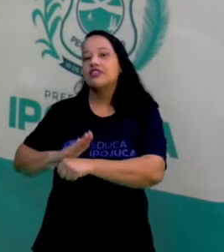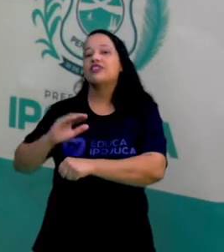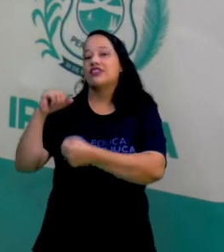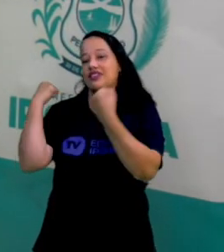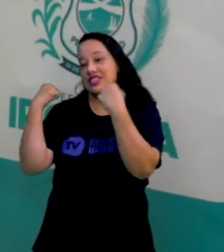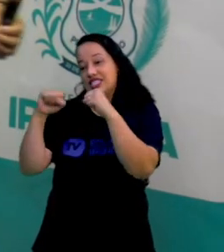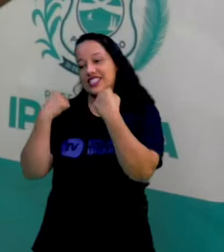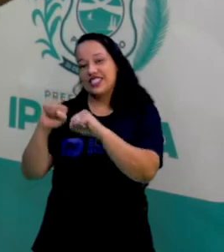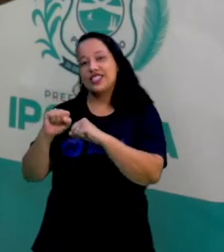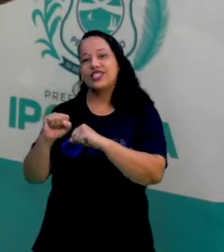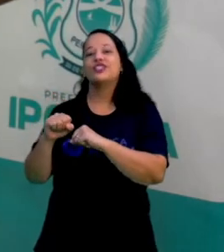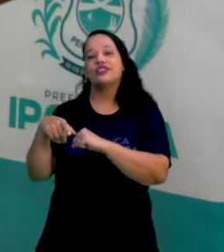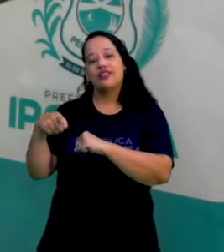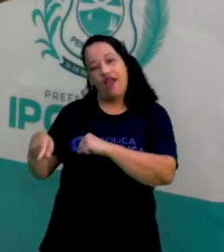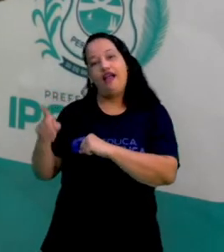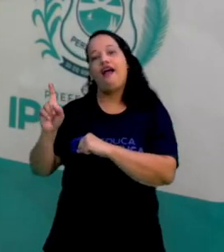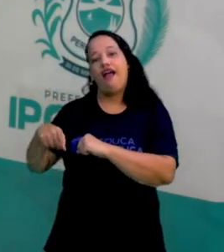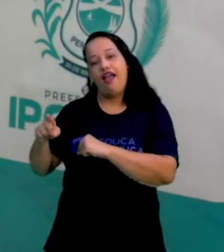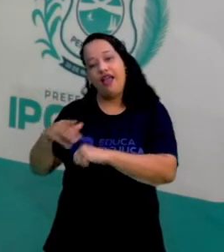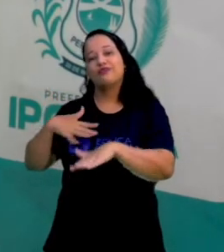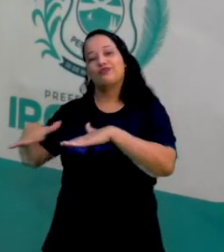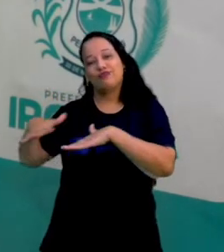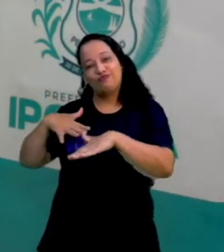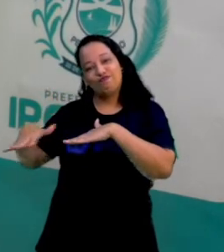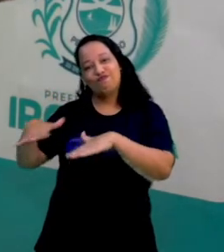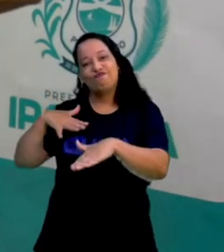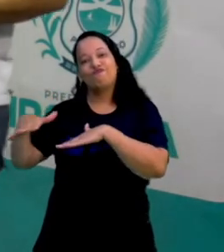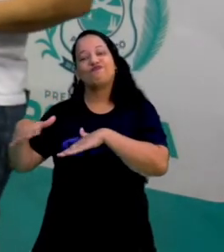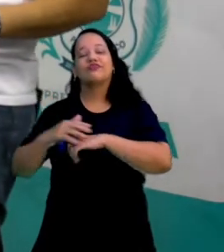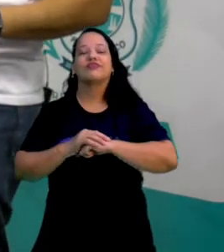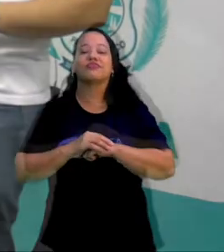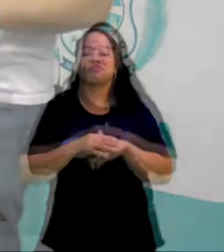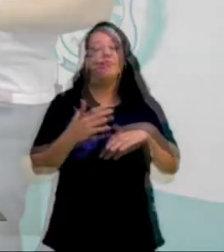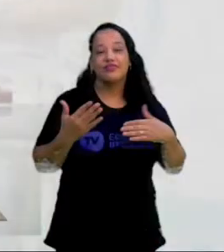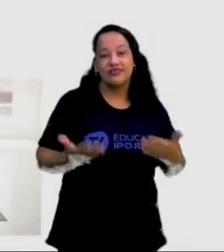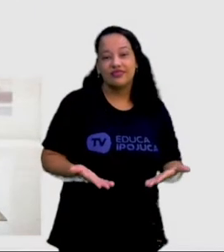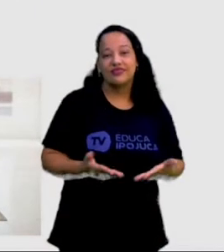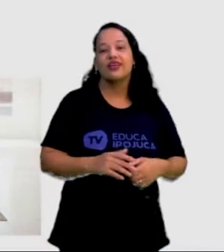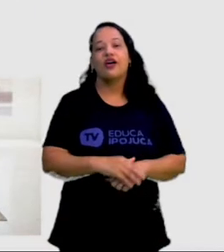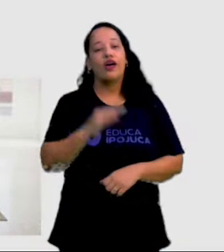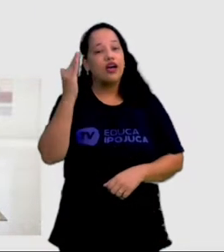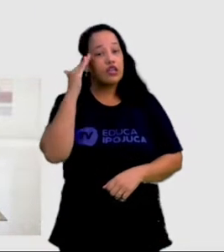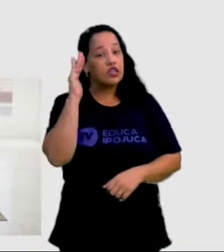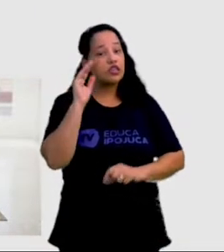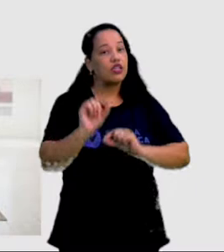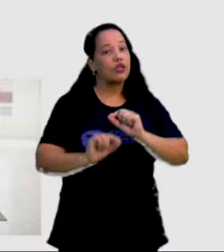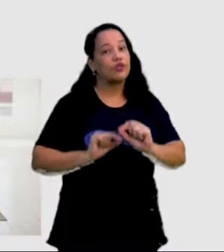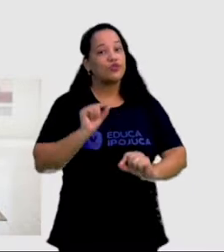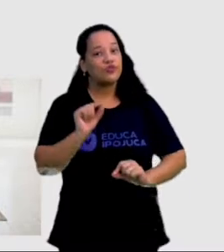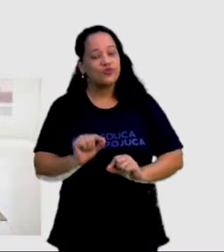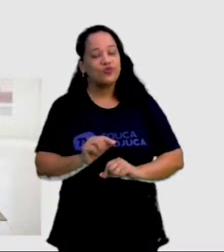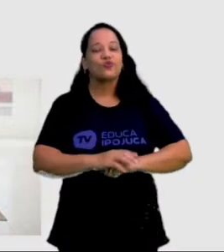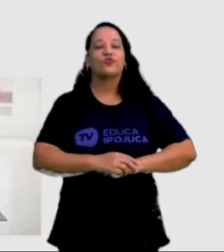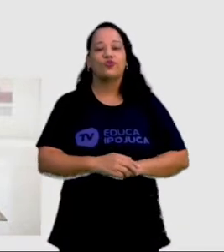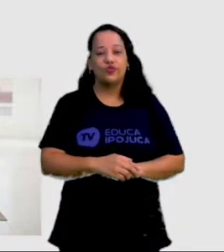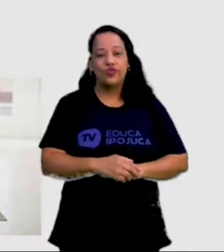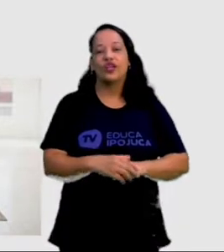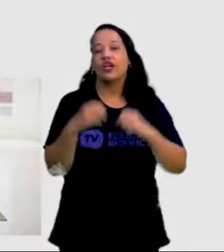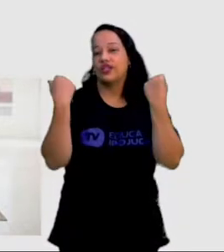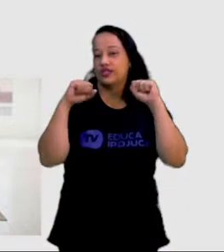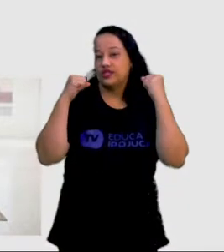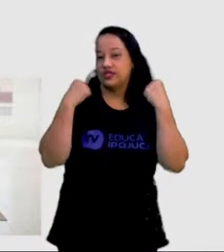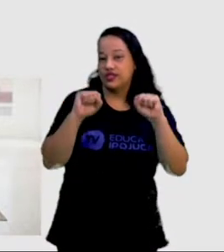também são atividades físicas. Sendo assim, a gente precisa entender que o exercício físico é